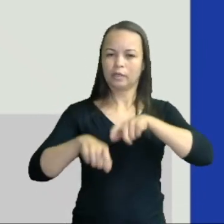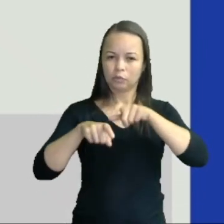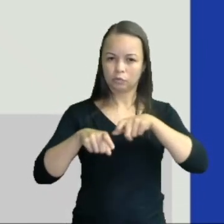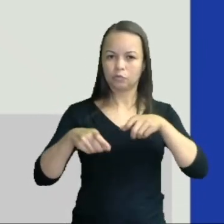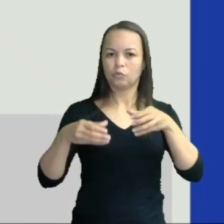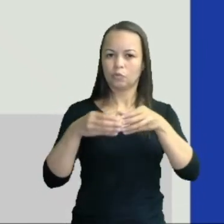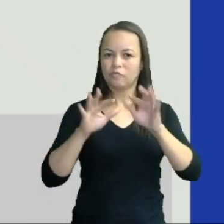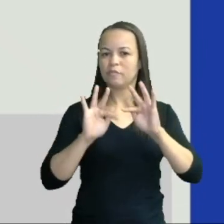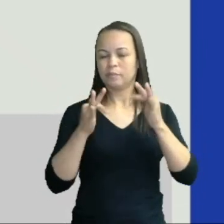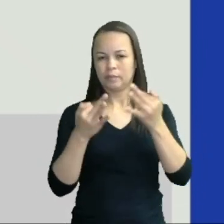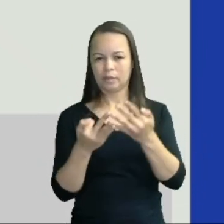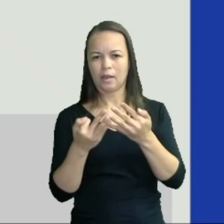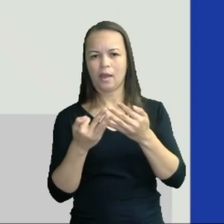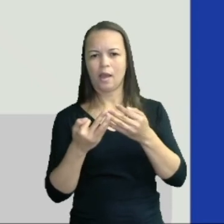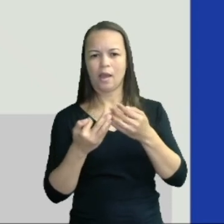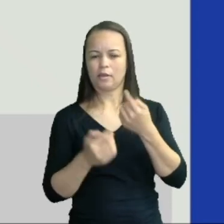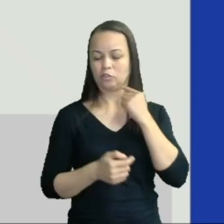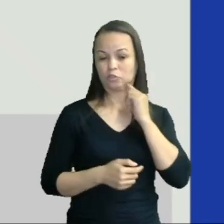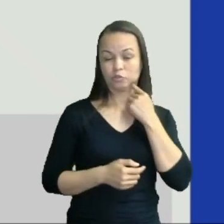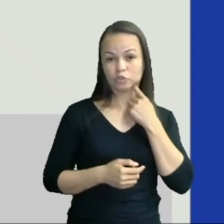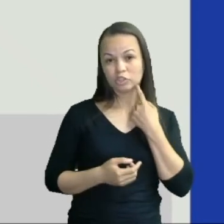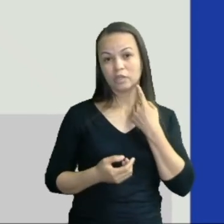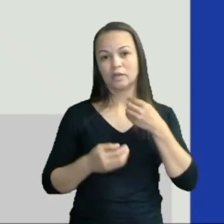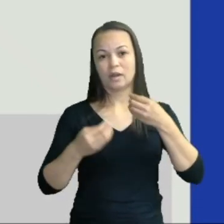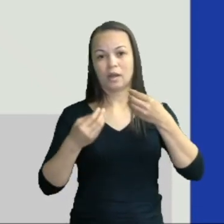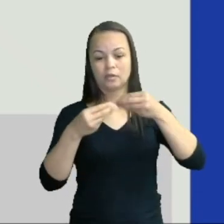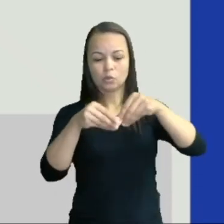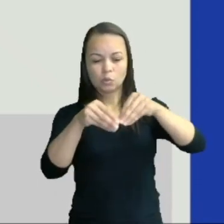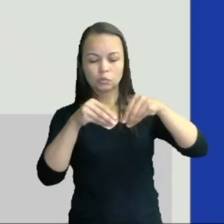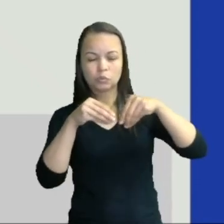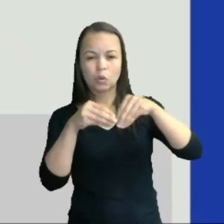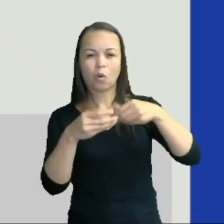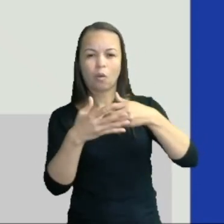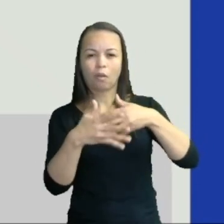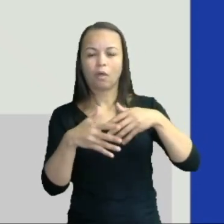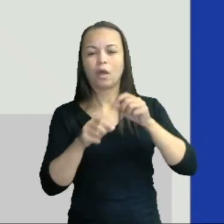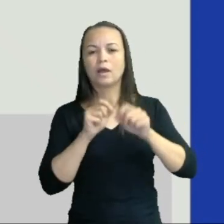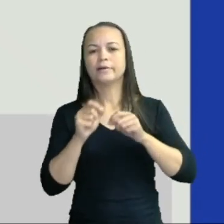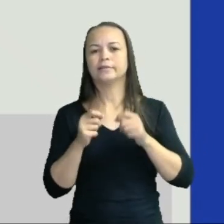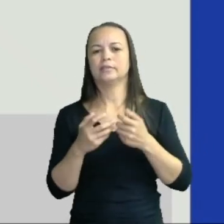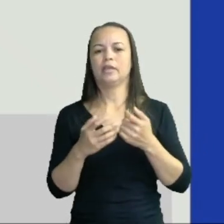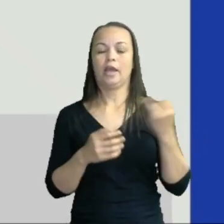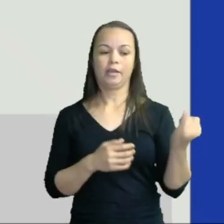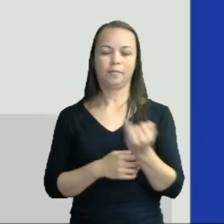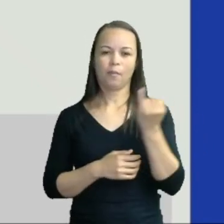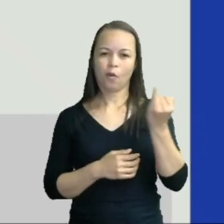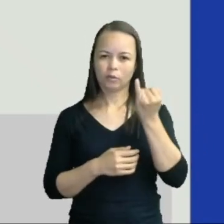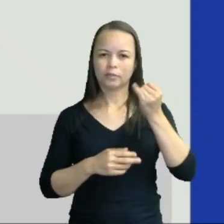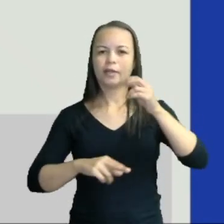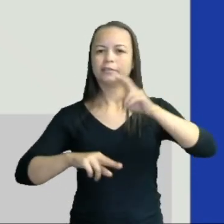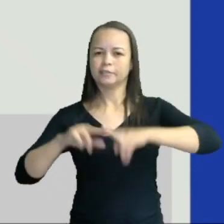a poluição do solo, dicas para cuidar do solo, a importância do solo nas festas